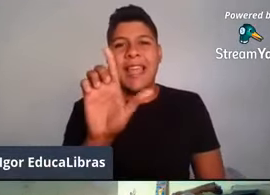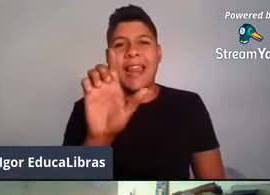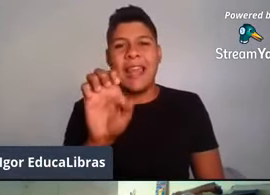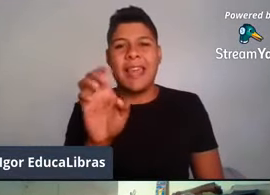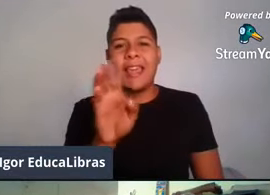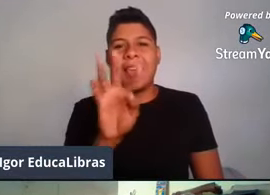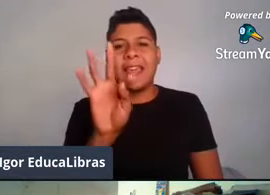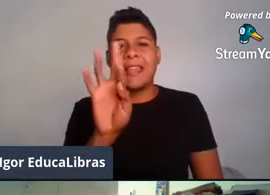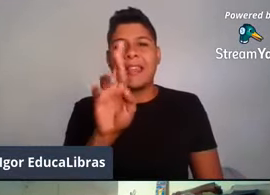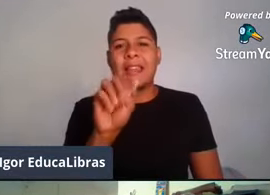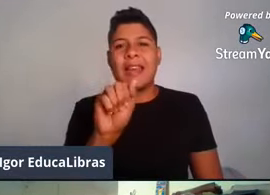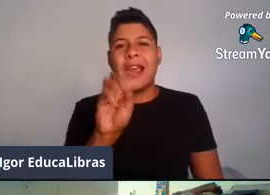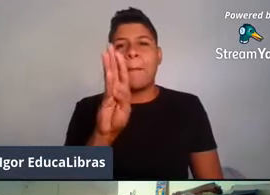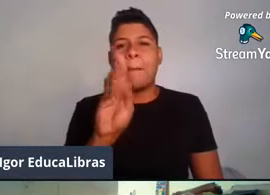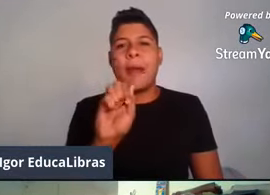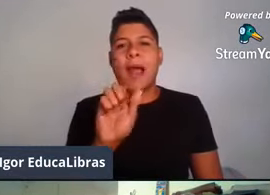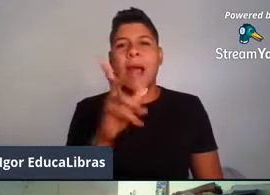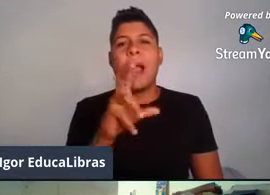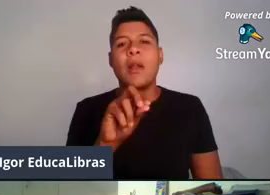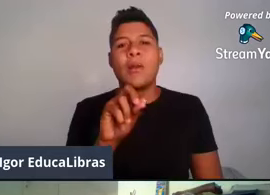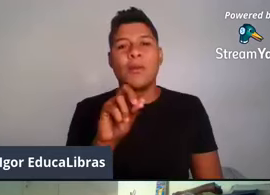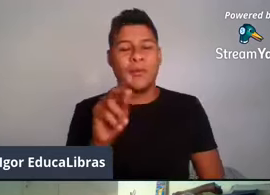tem sido